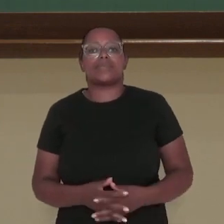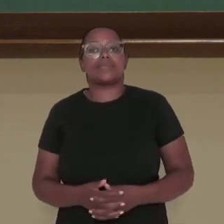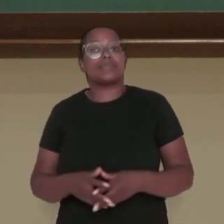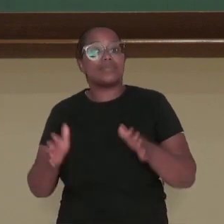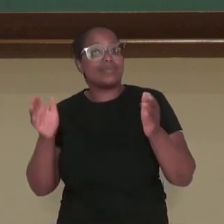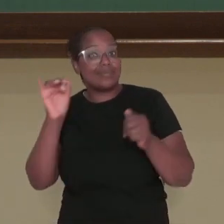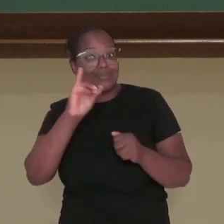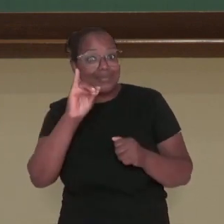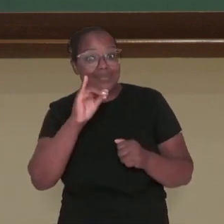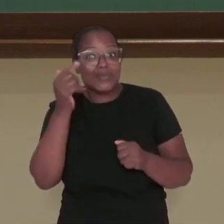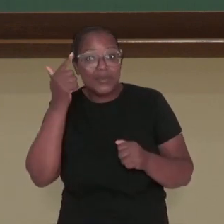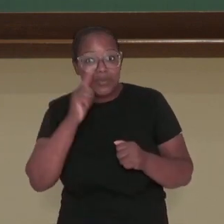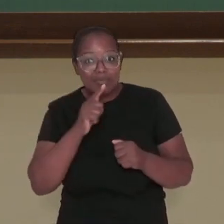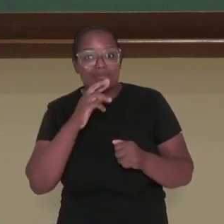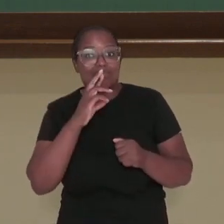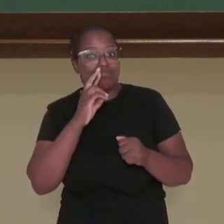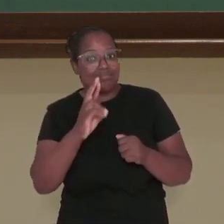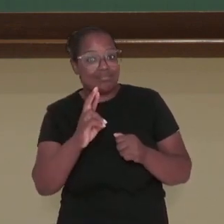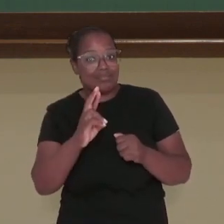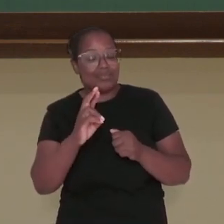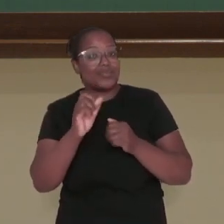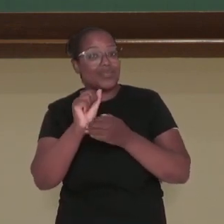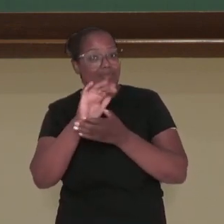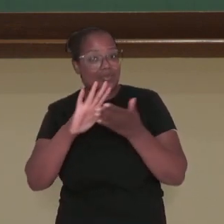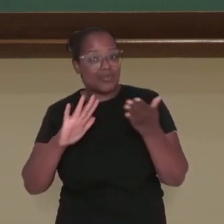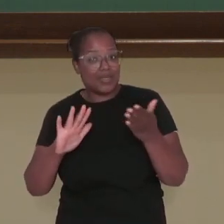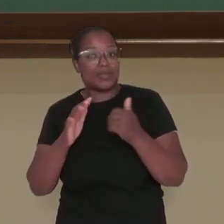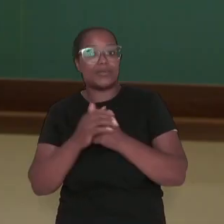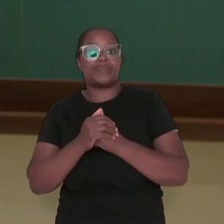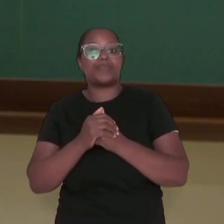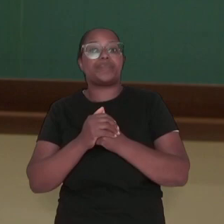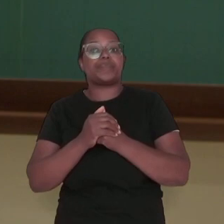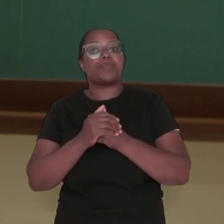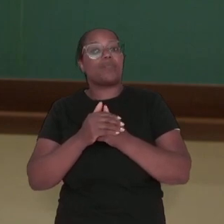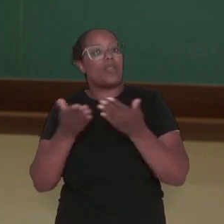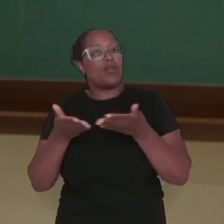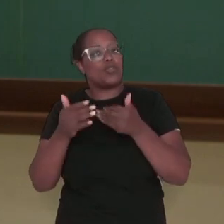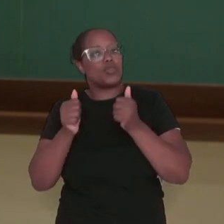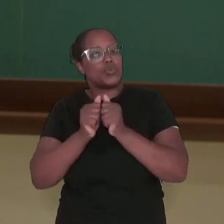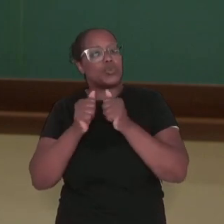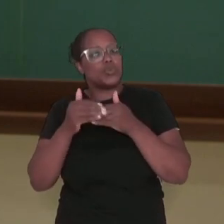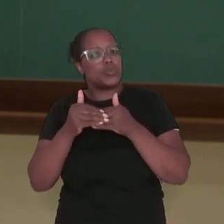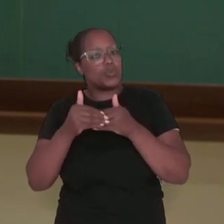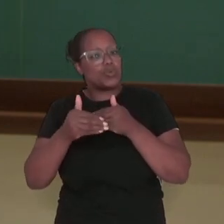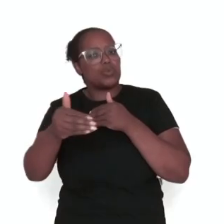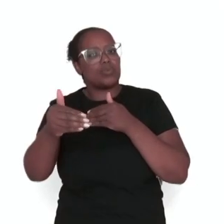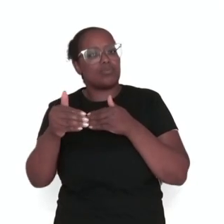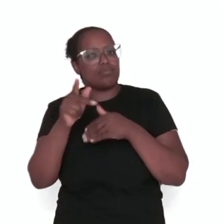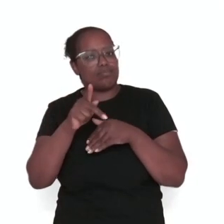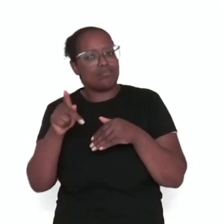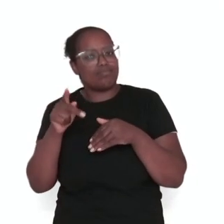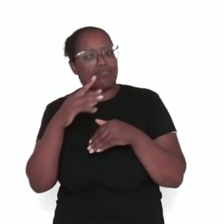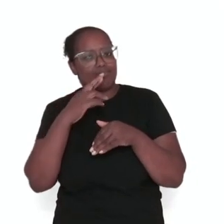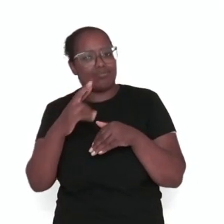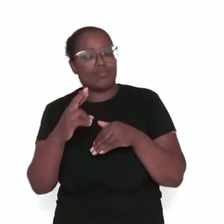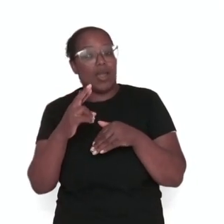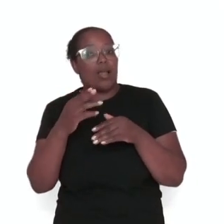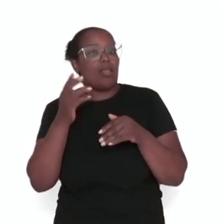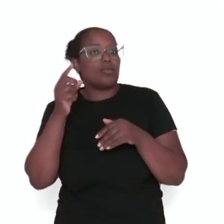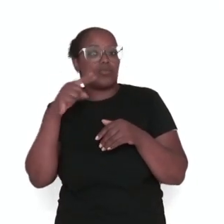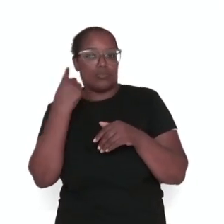E aí, pessoal, resolveram? Vamos acompanhar aqui a correção comigo. Então, o que nós sabemos, pessoal? Nós sabemos que esse